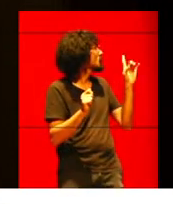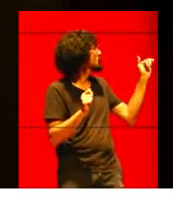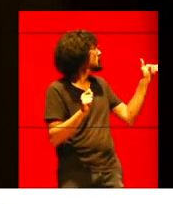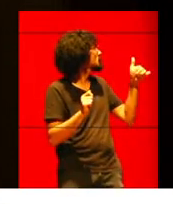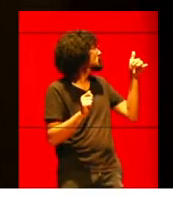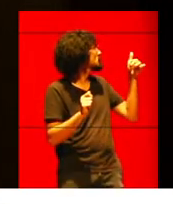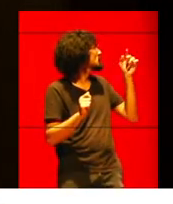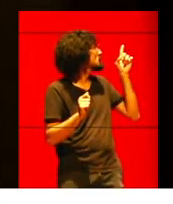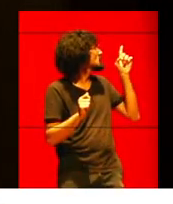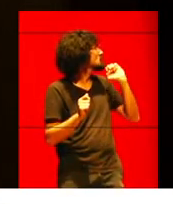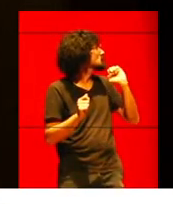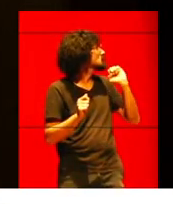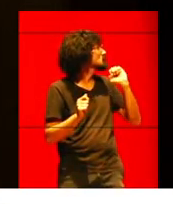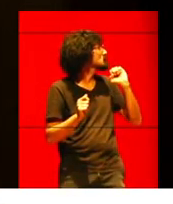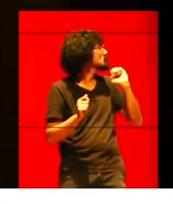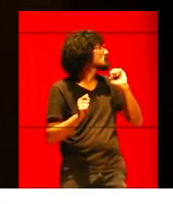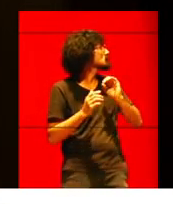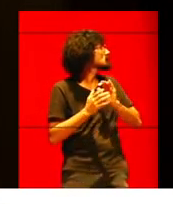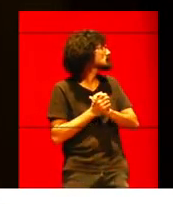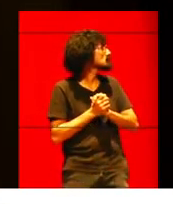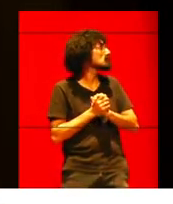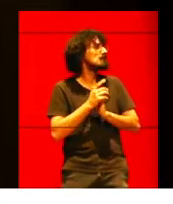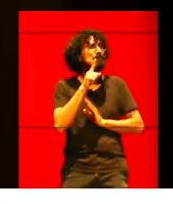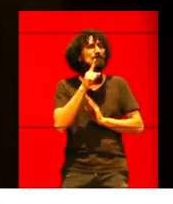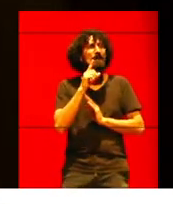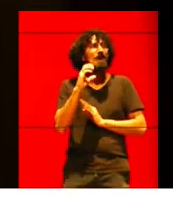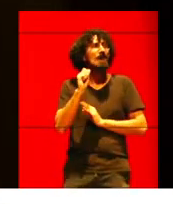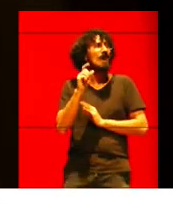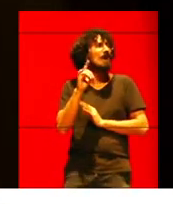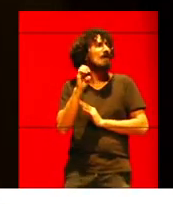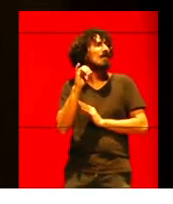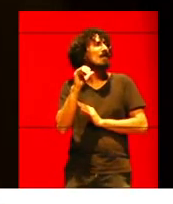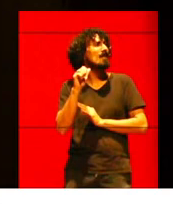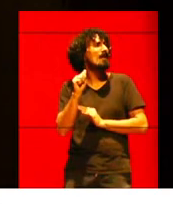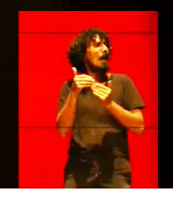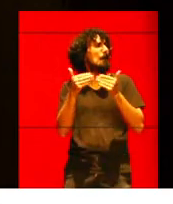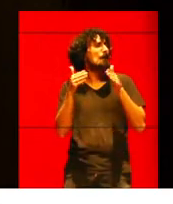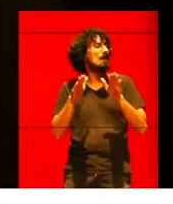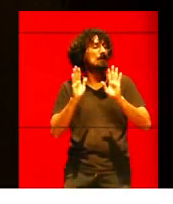Oi? Cadeia aberta? Não, o nome da fórmula.